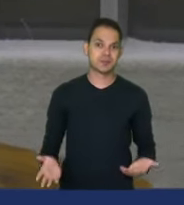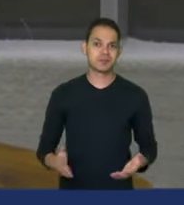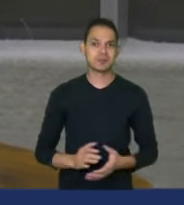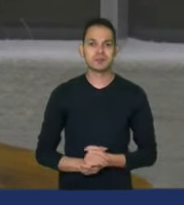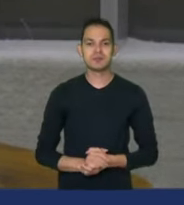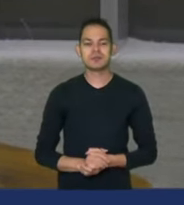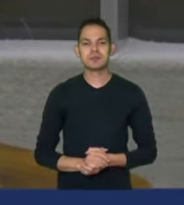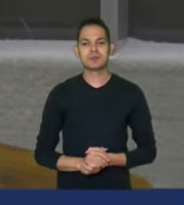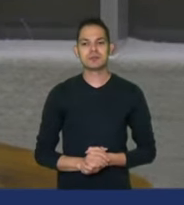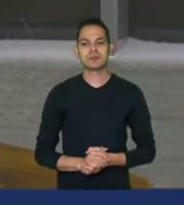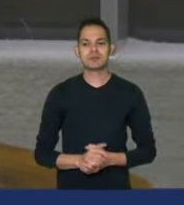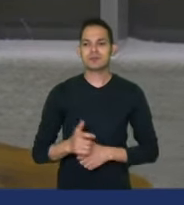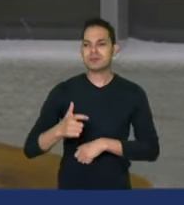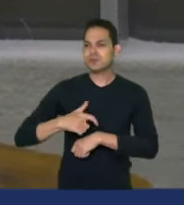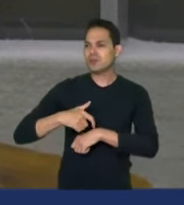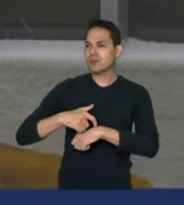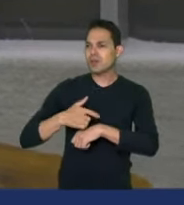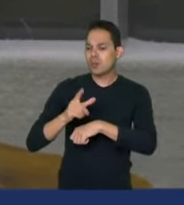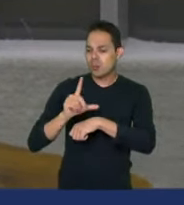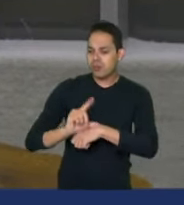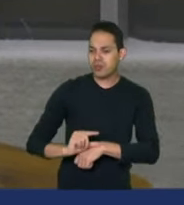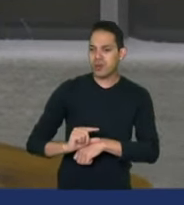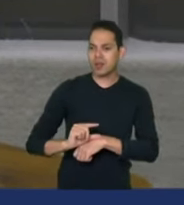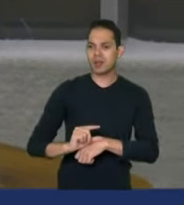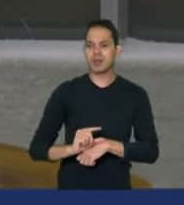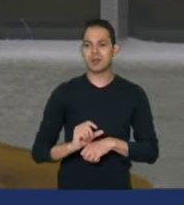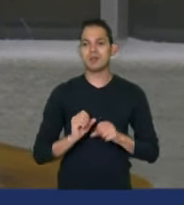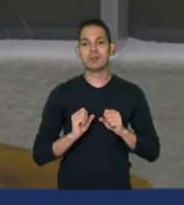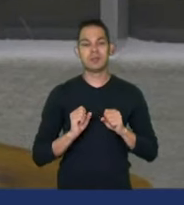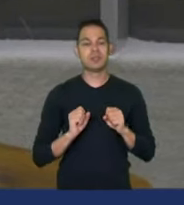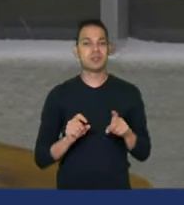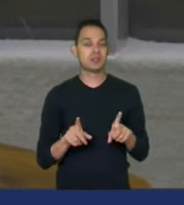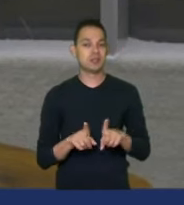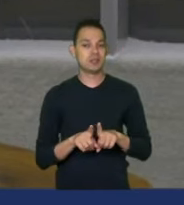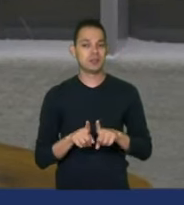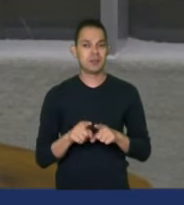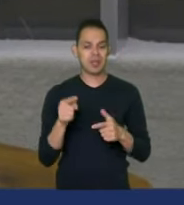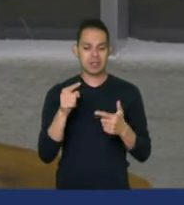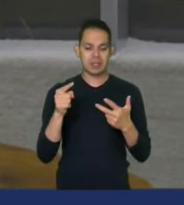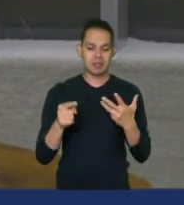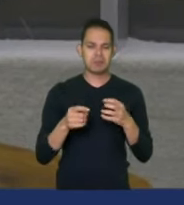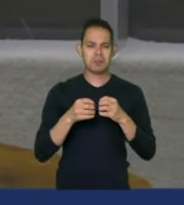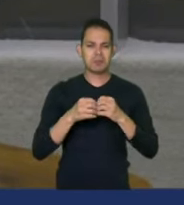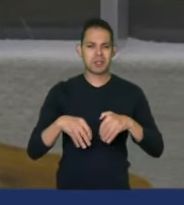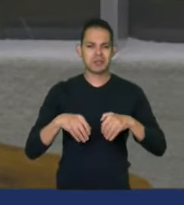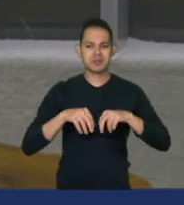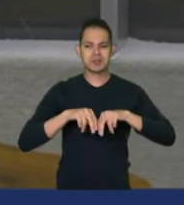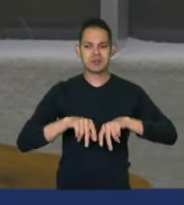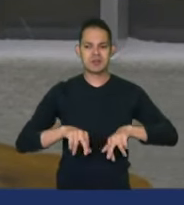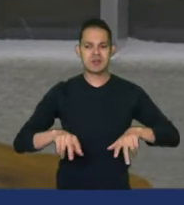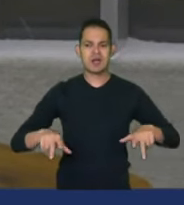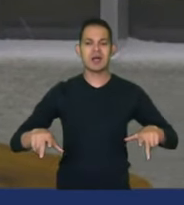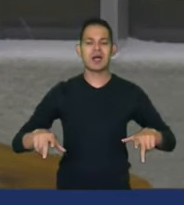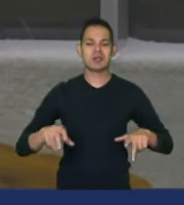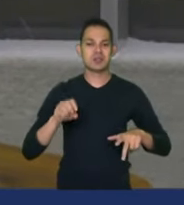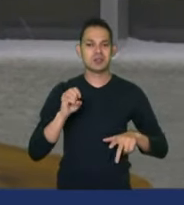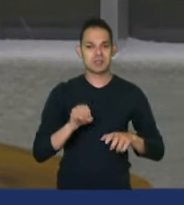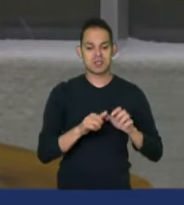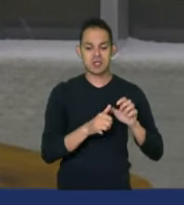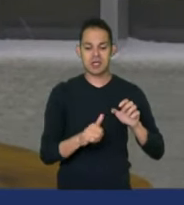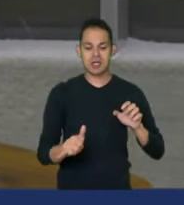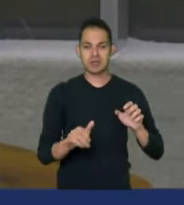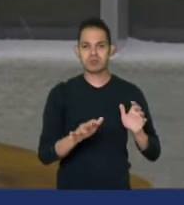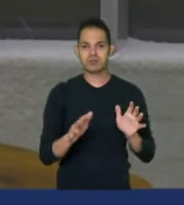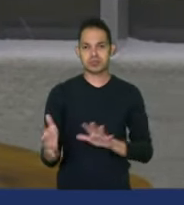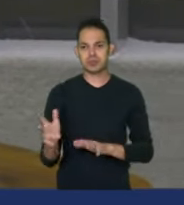Evidentemente que o tempo é escasso, eu poderia também citar os prejuízos que poderão representar a privatização